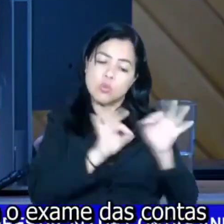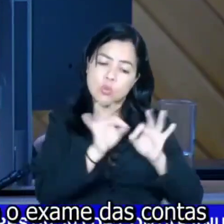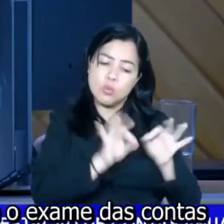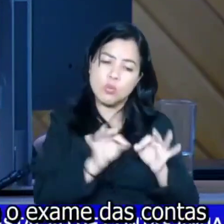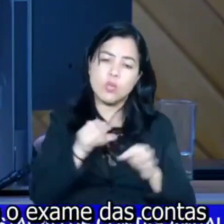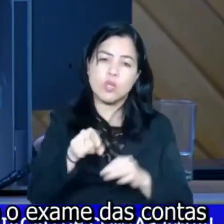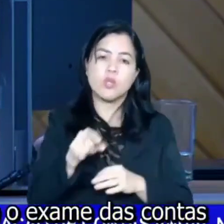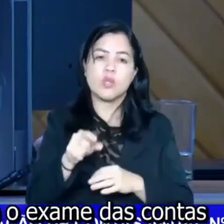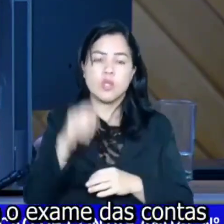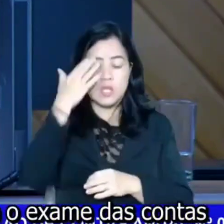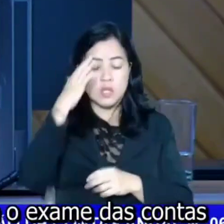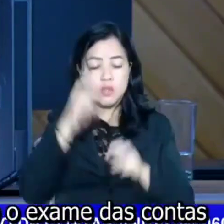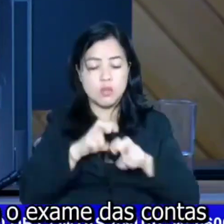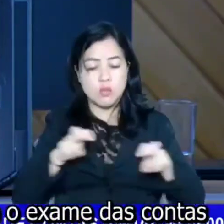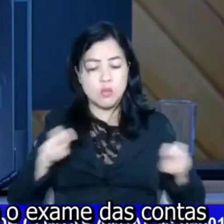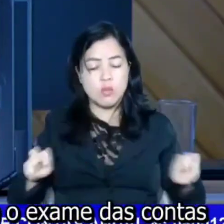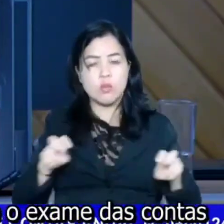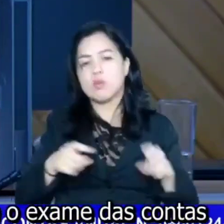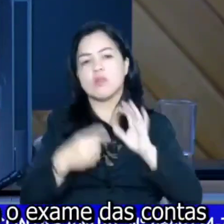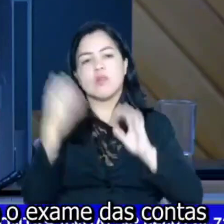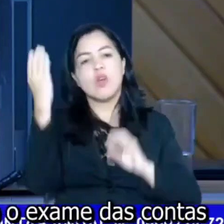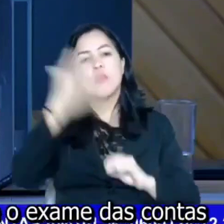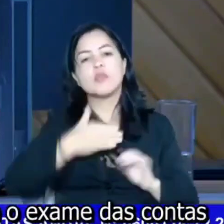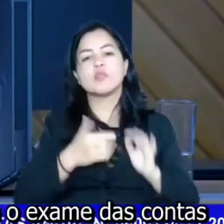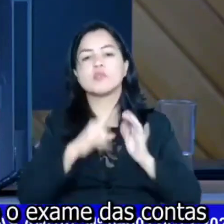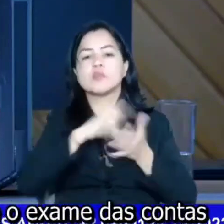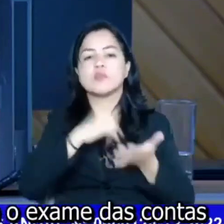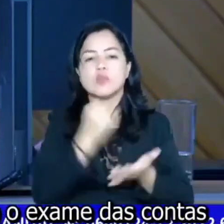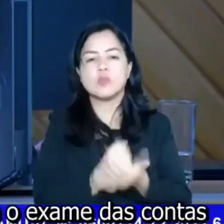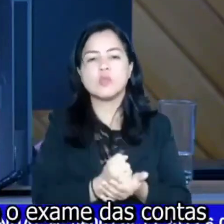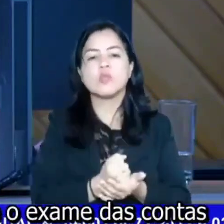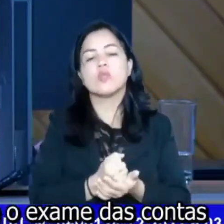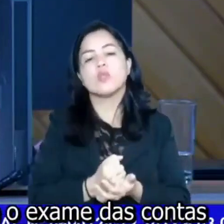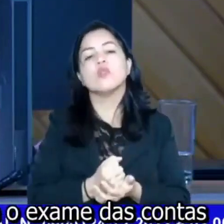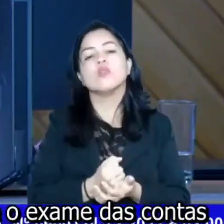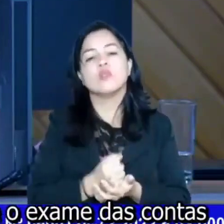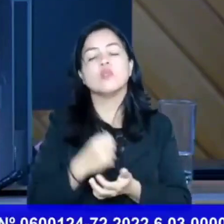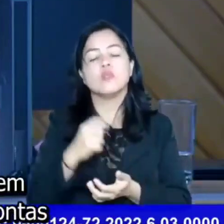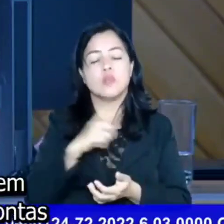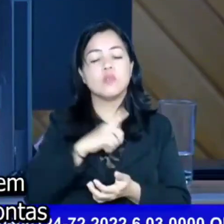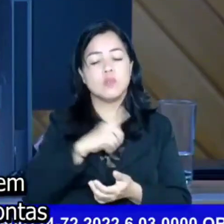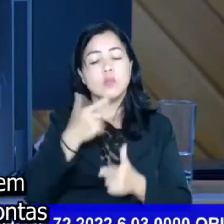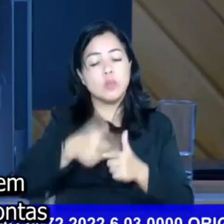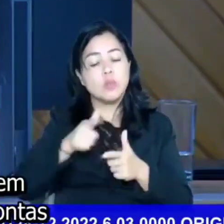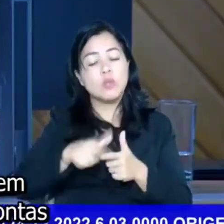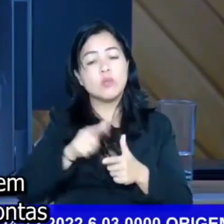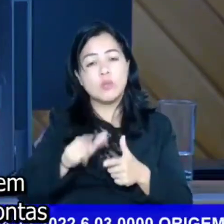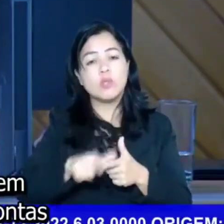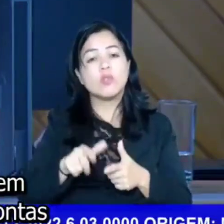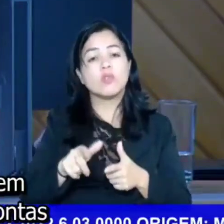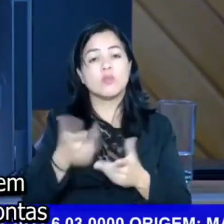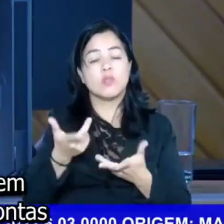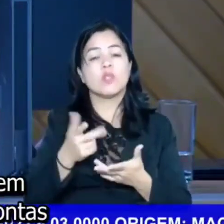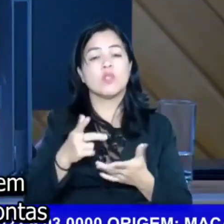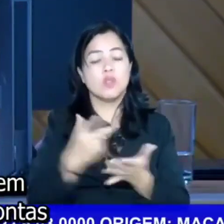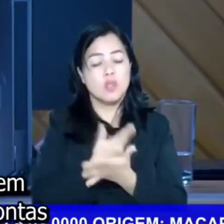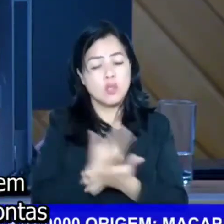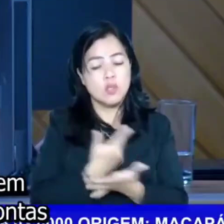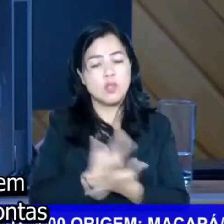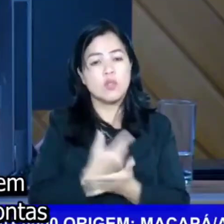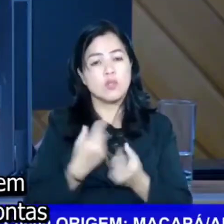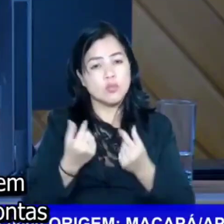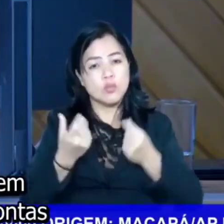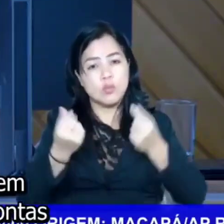que a não apresentação dos documentos compromete o exame das contas, conforme também já foi decidido aqui em ocasião